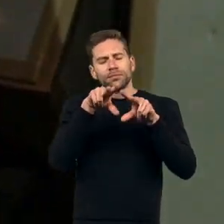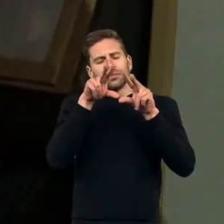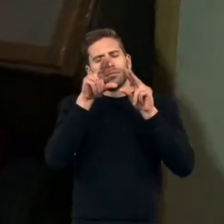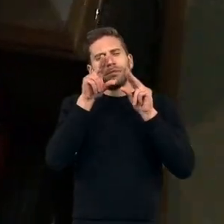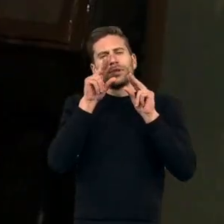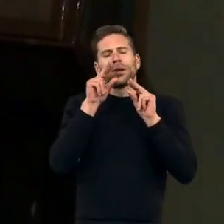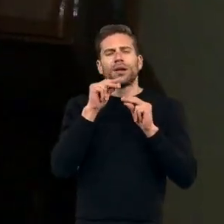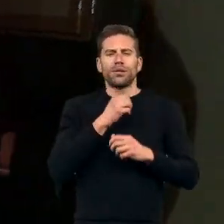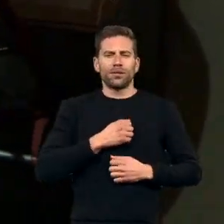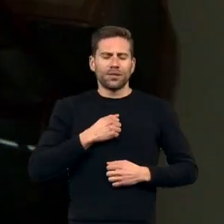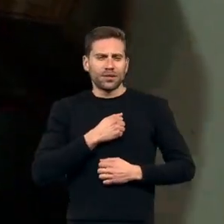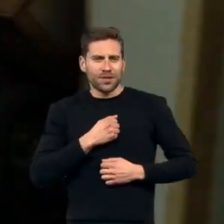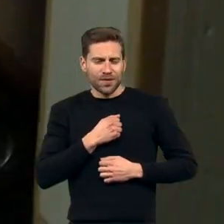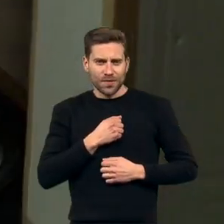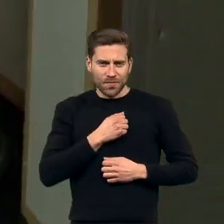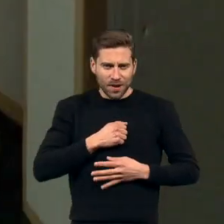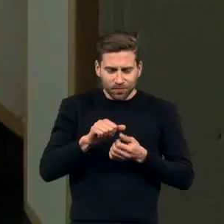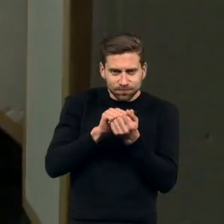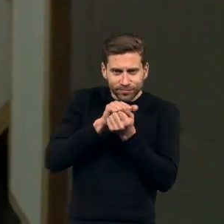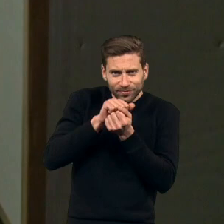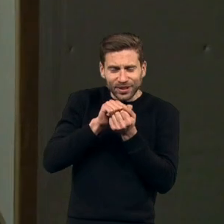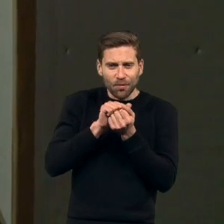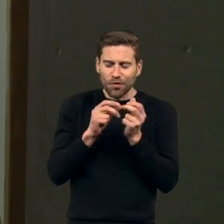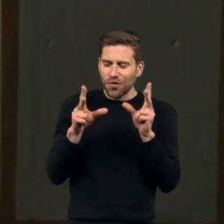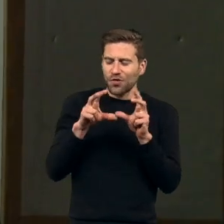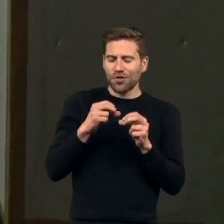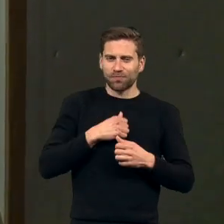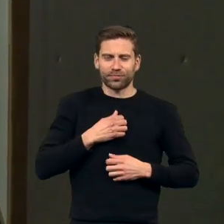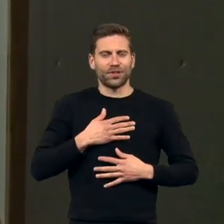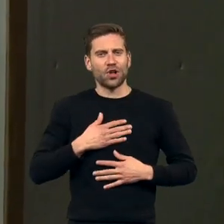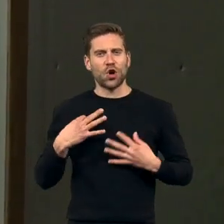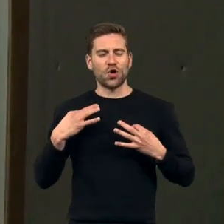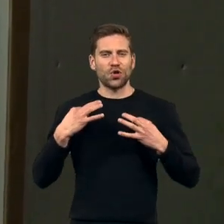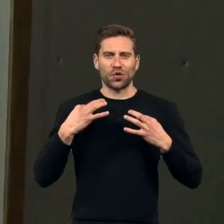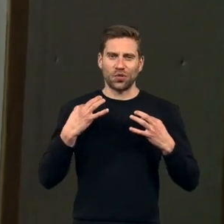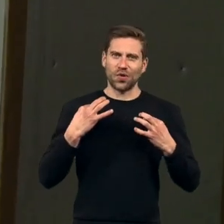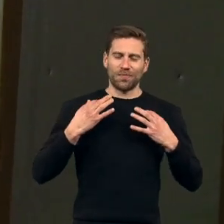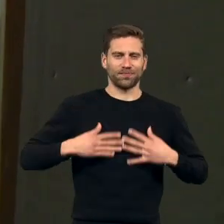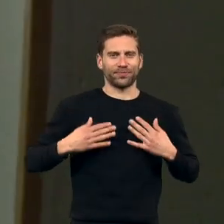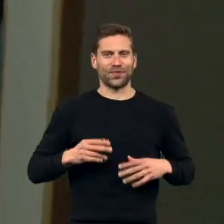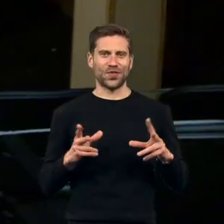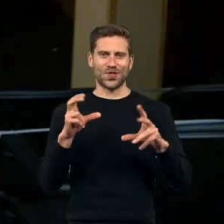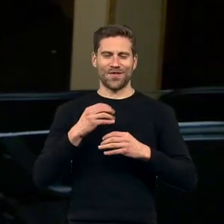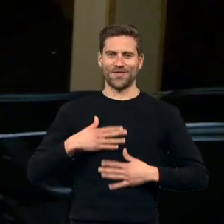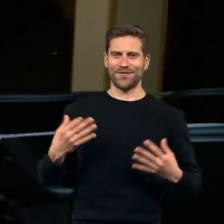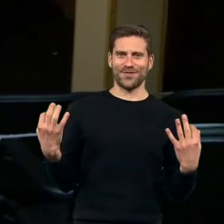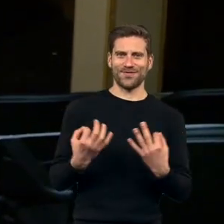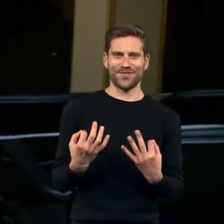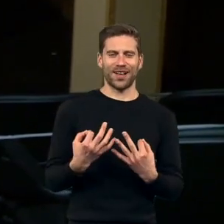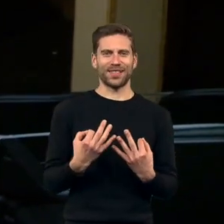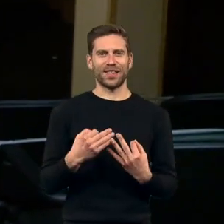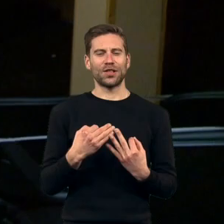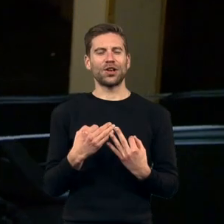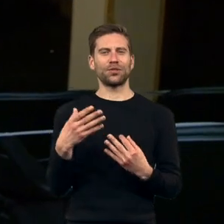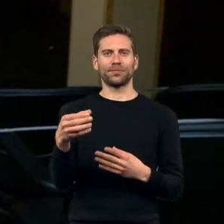sabonetes acabados de tirar da embalagem. Veste roupas novinhas em folha. Extrai do mais aperfeiçoado